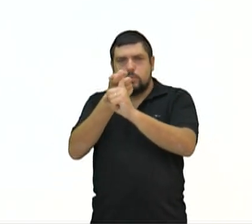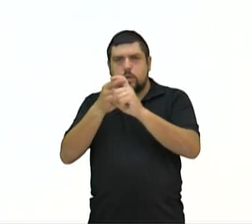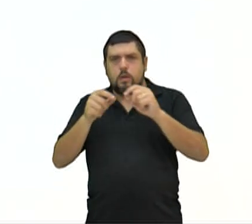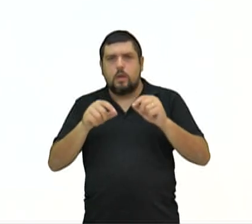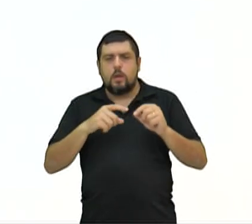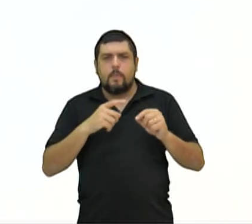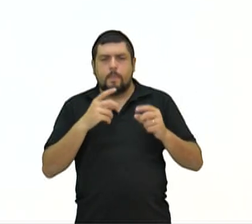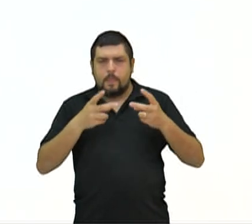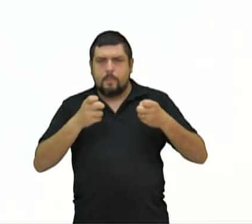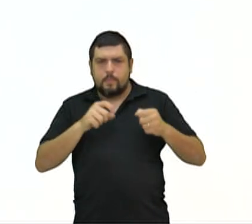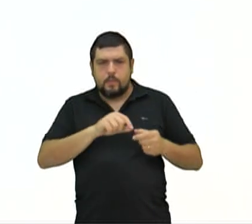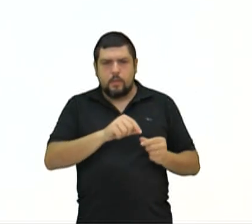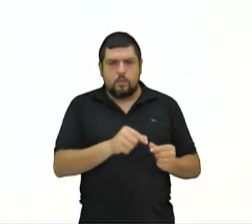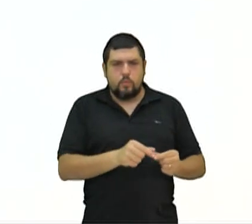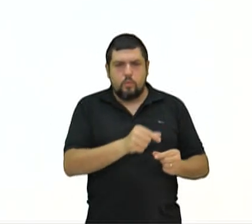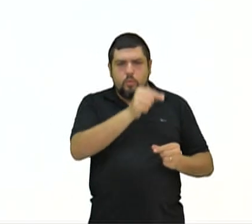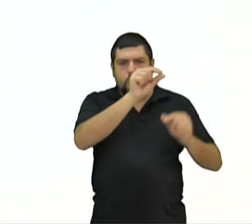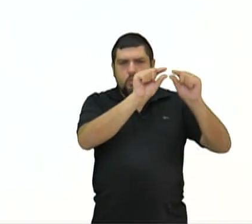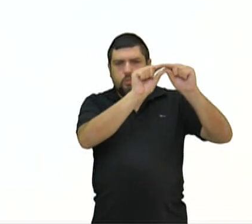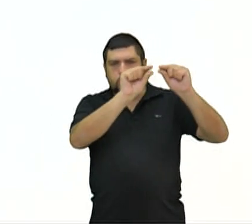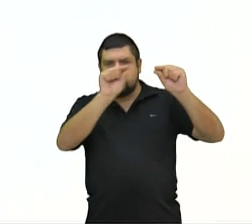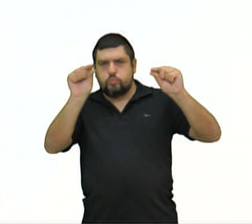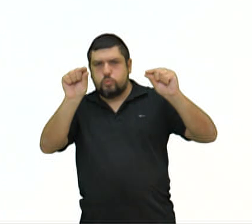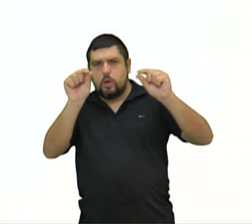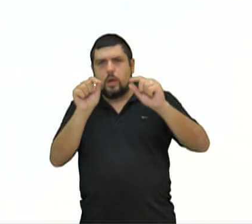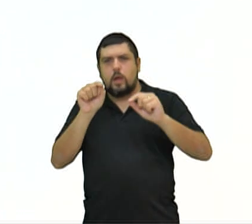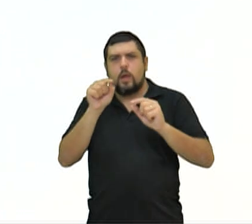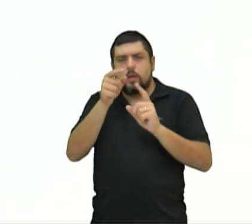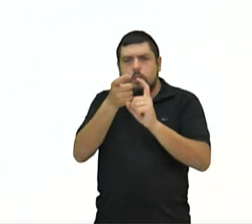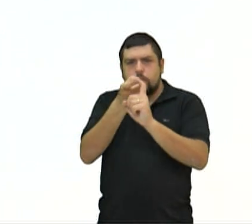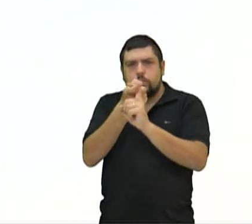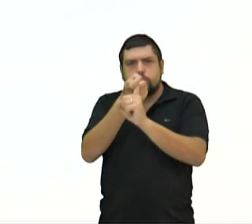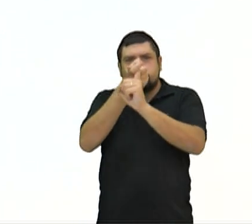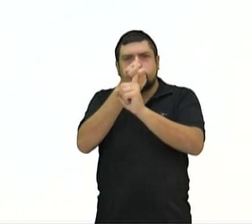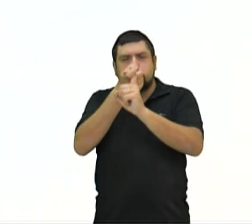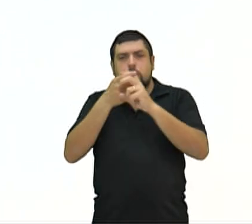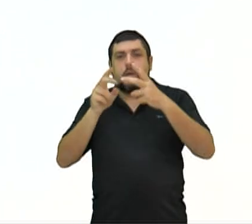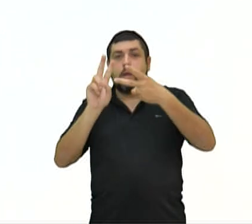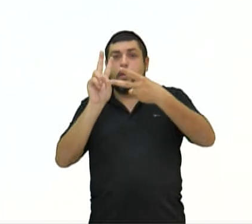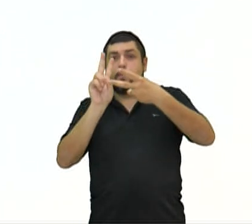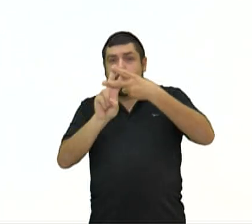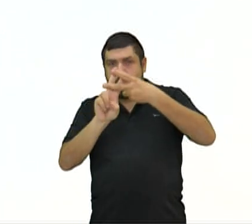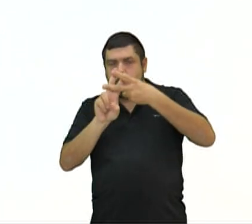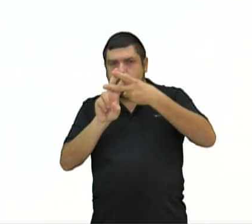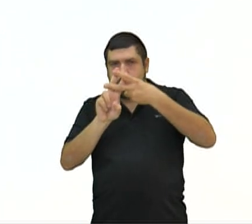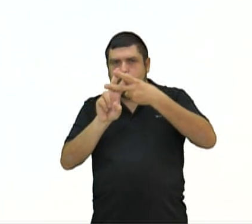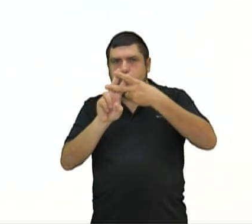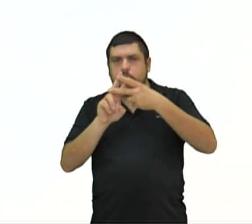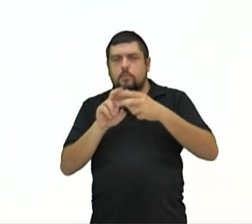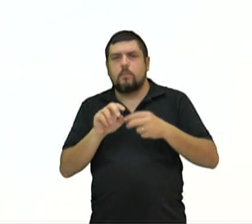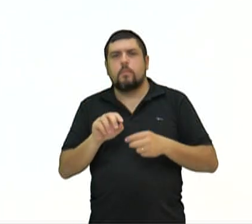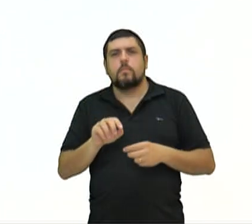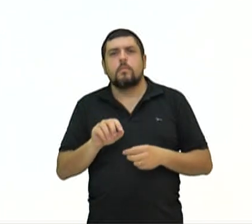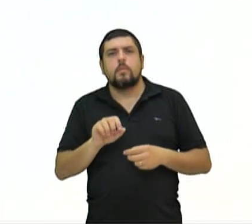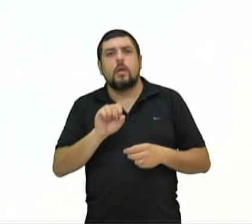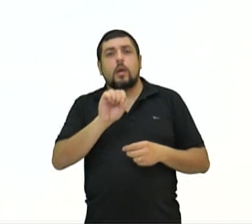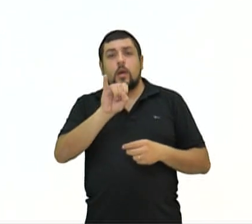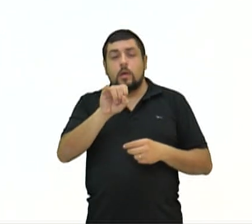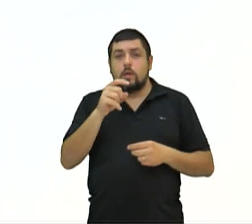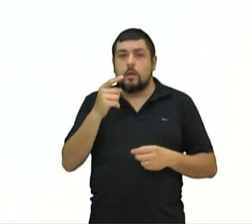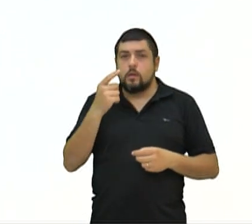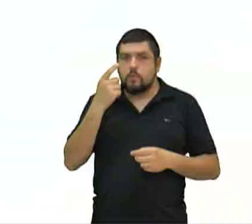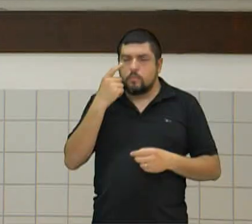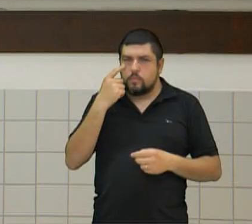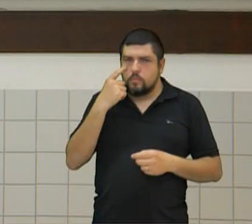uma superfície, a um suporte, que no caso é essa daqui, né? Se você observar o nosso